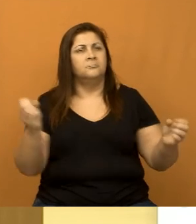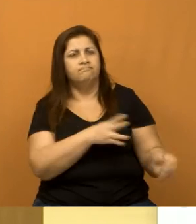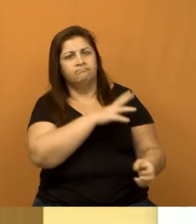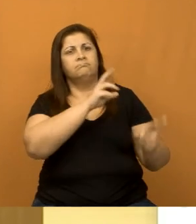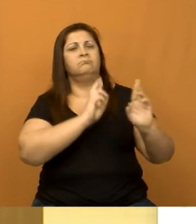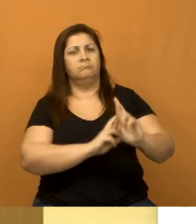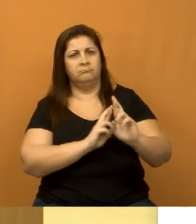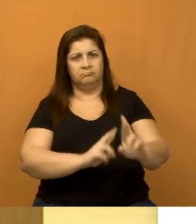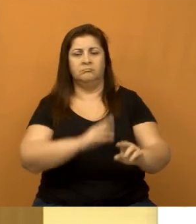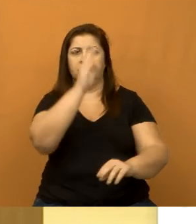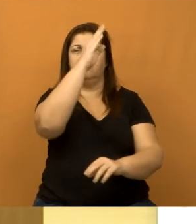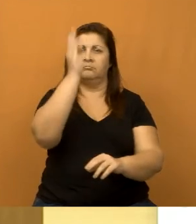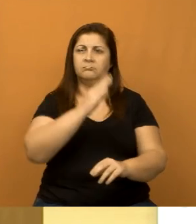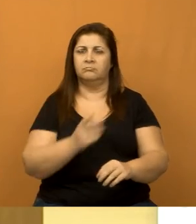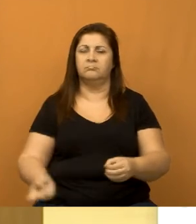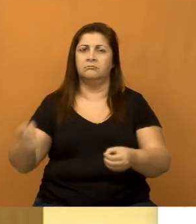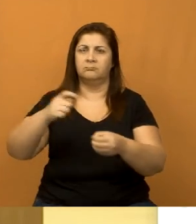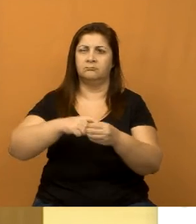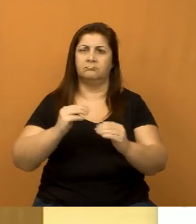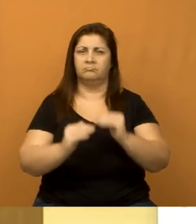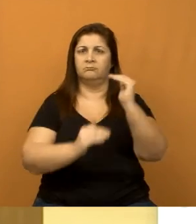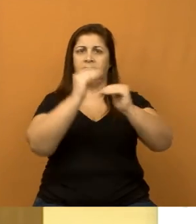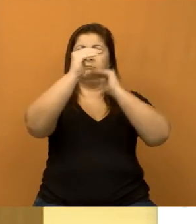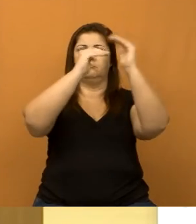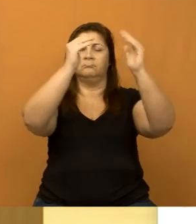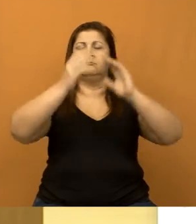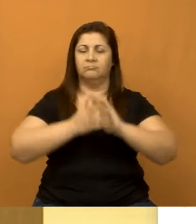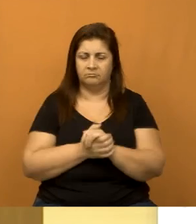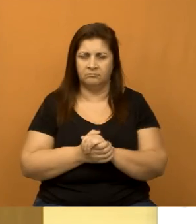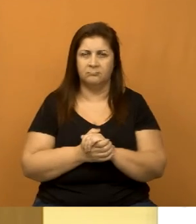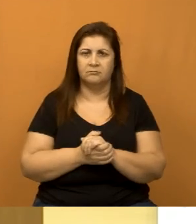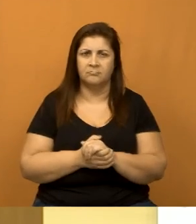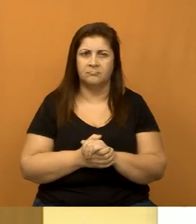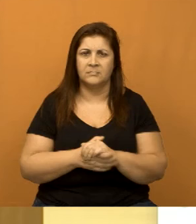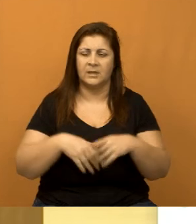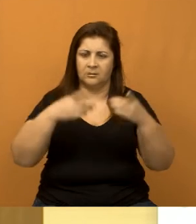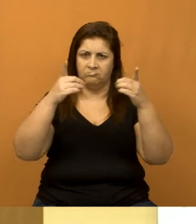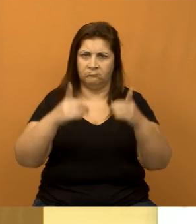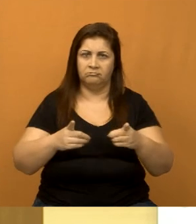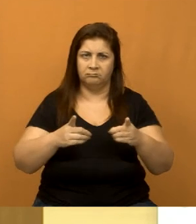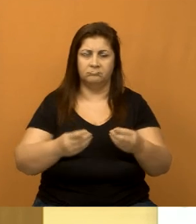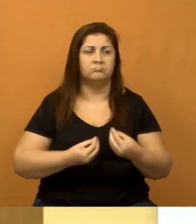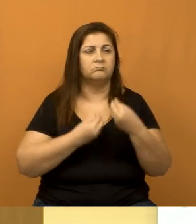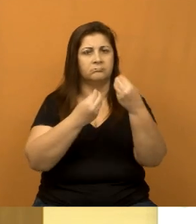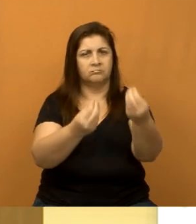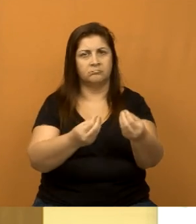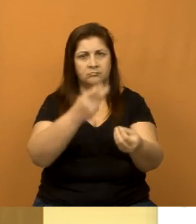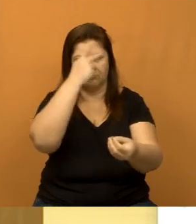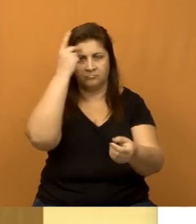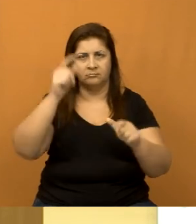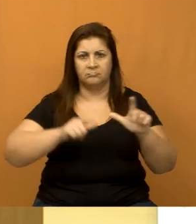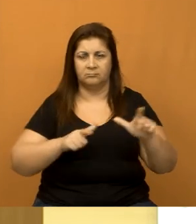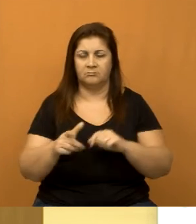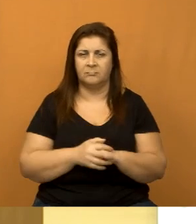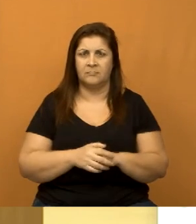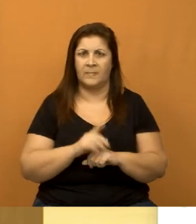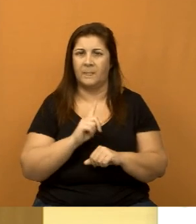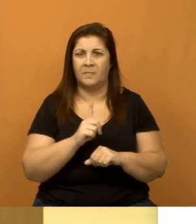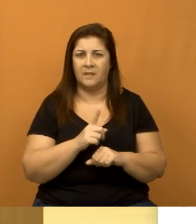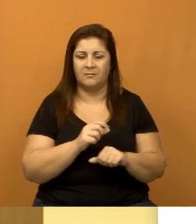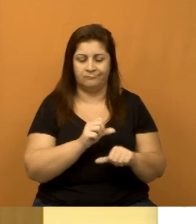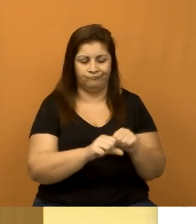que o Brasil volte a trilhar o caminho de desenvolvimento. É isso que vai dar dignidade aos nossos trabalhadores, e não uma